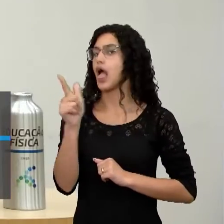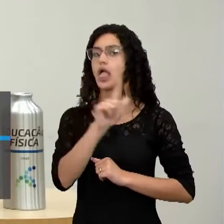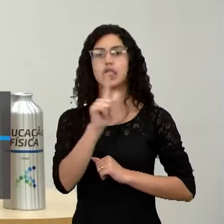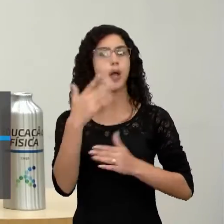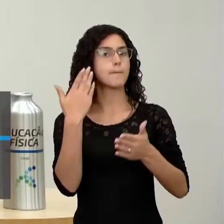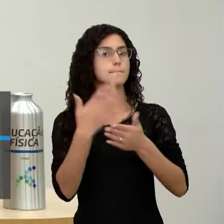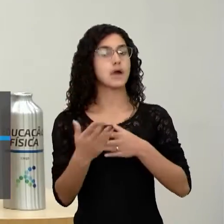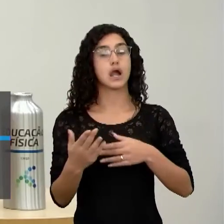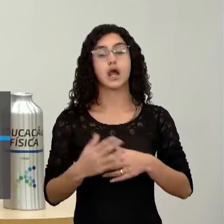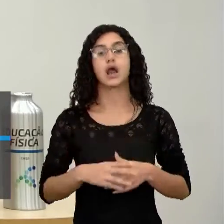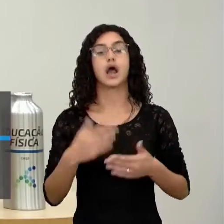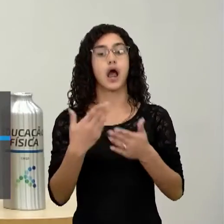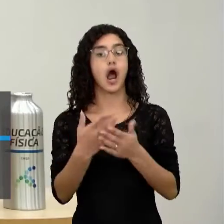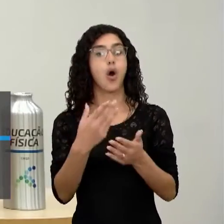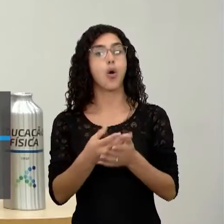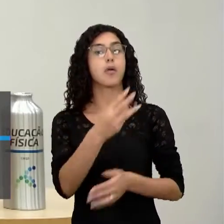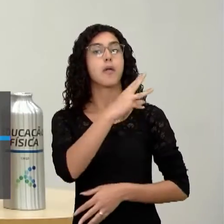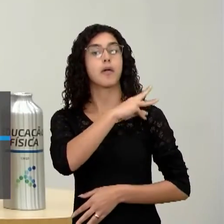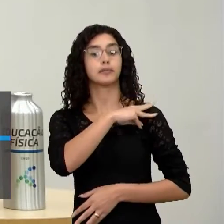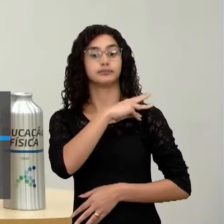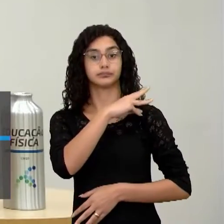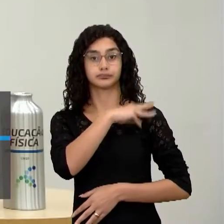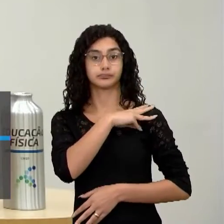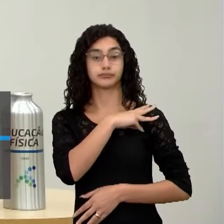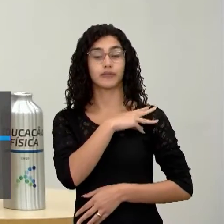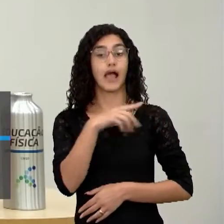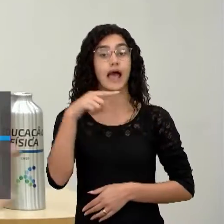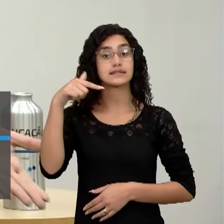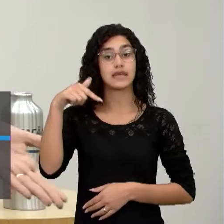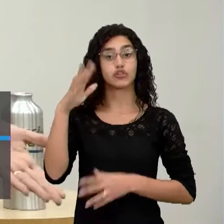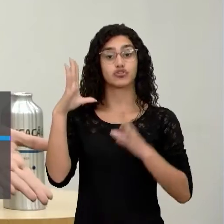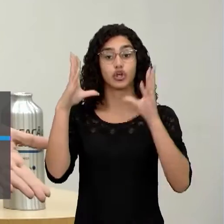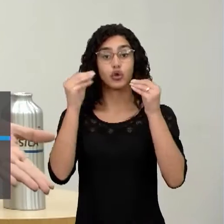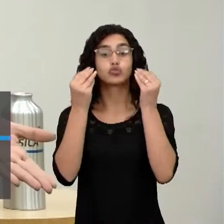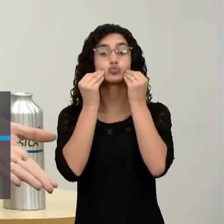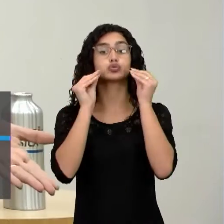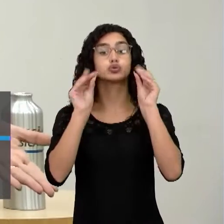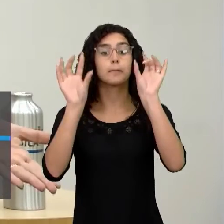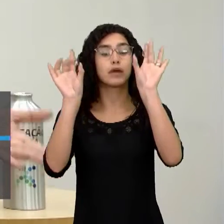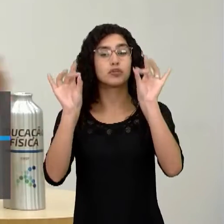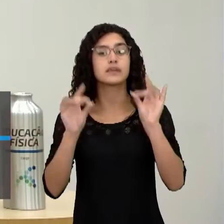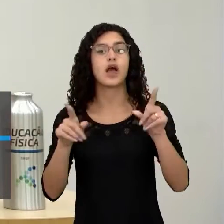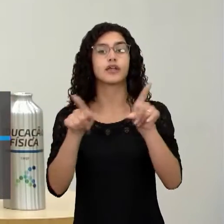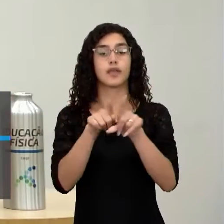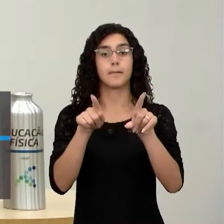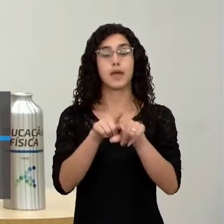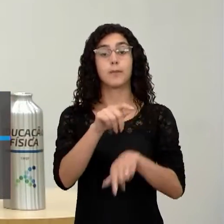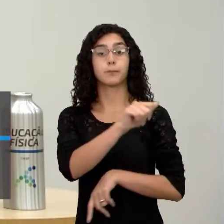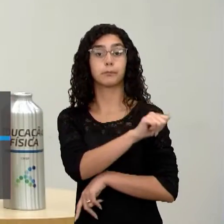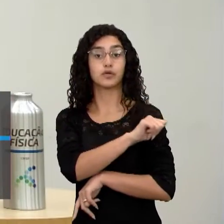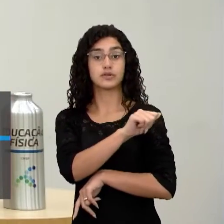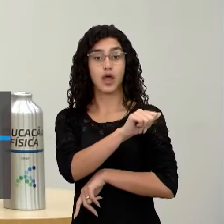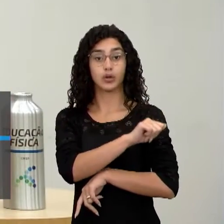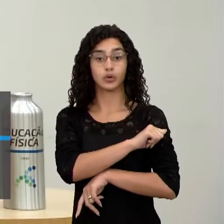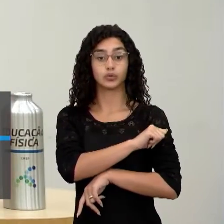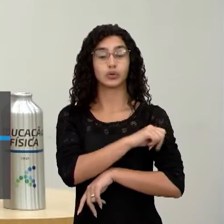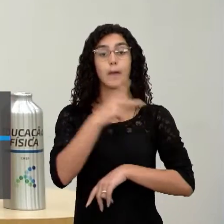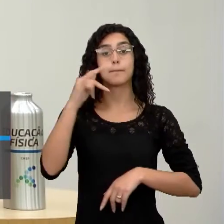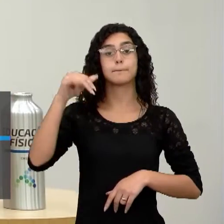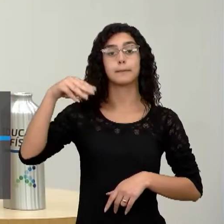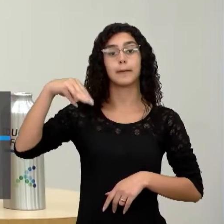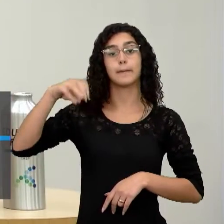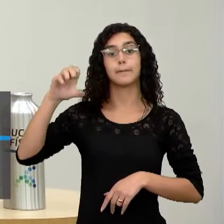da terceira série do ensino médio amanhã às 19 horas. E um beijo especial aqui, ó, pros estudantes do